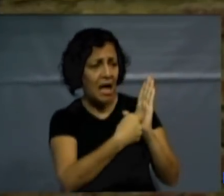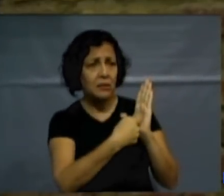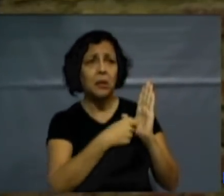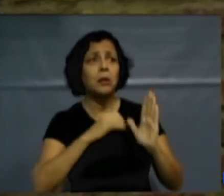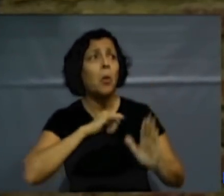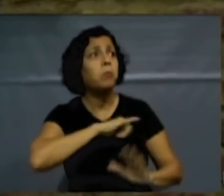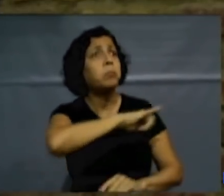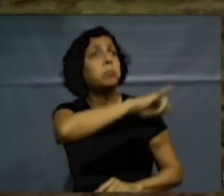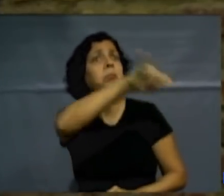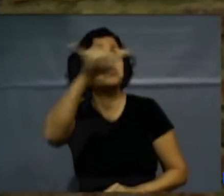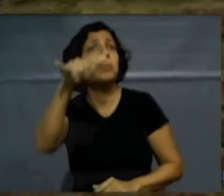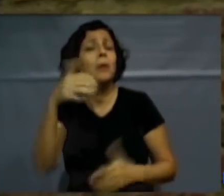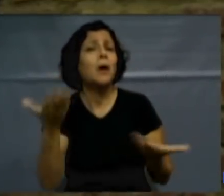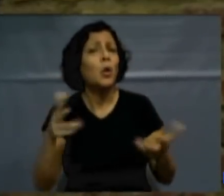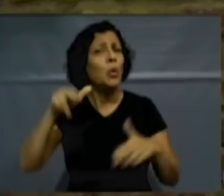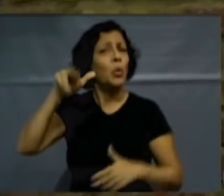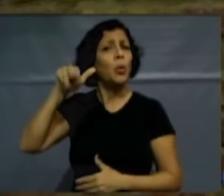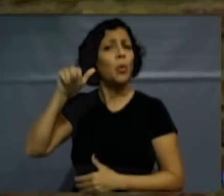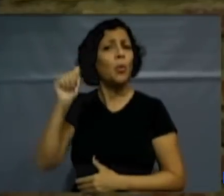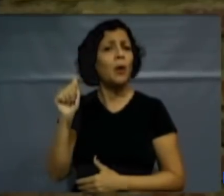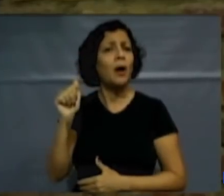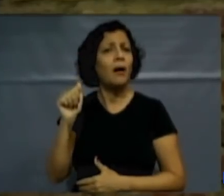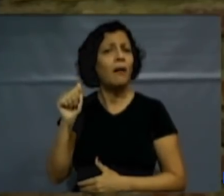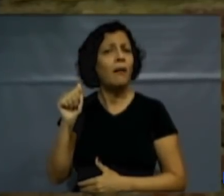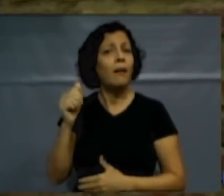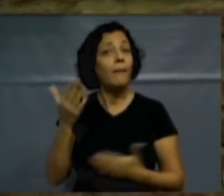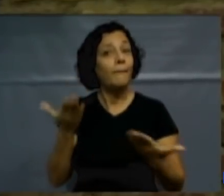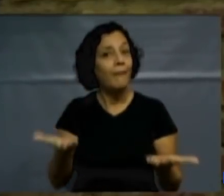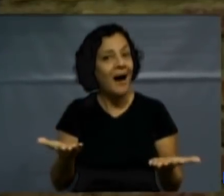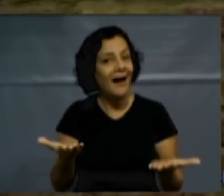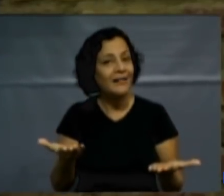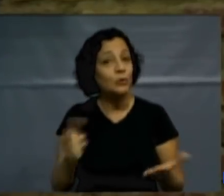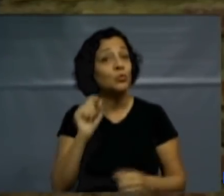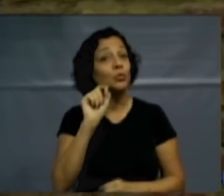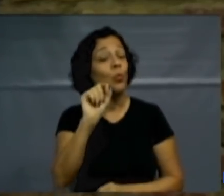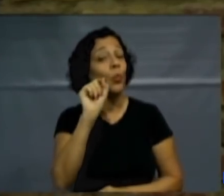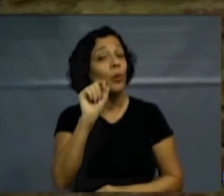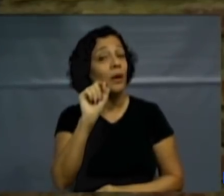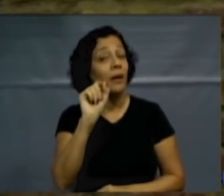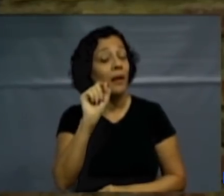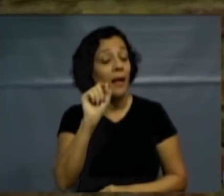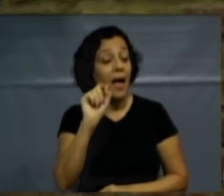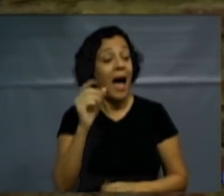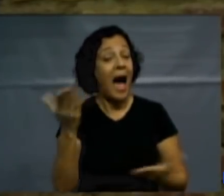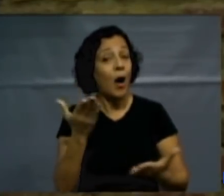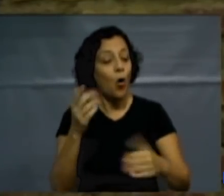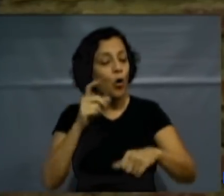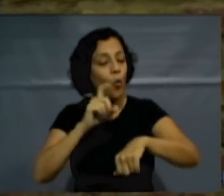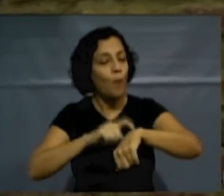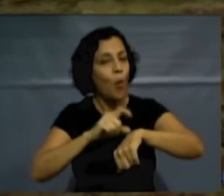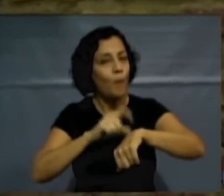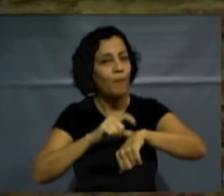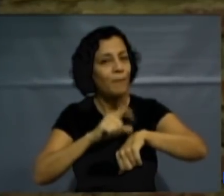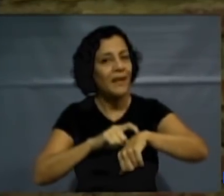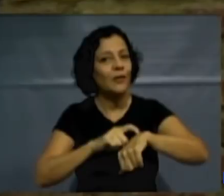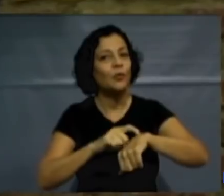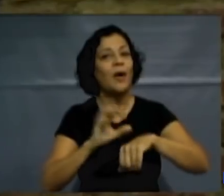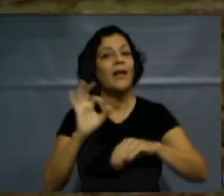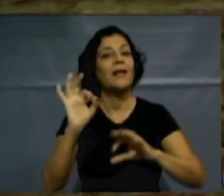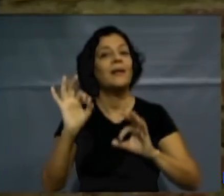veio a público aquilo que a gente precisava obter nesse momento. Tudo é orquestrado